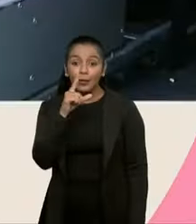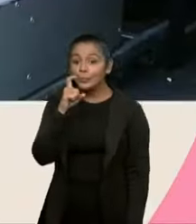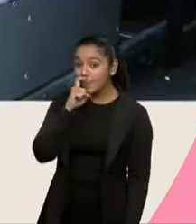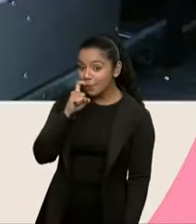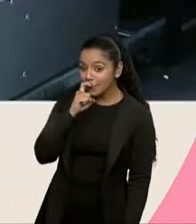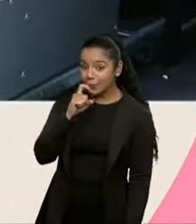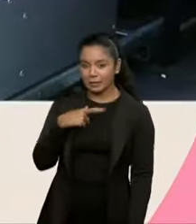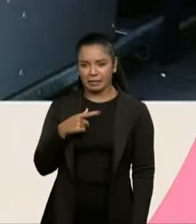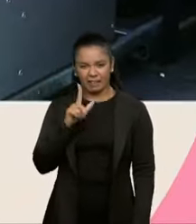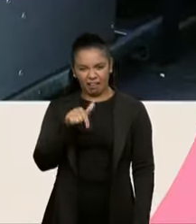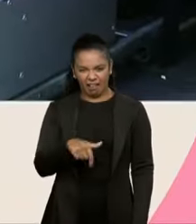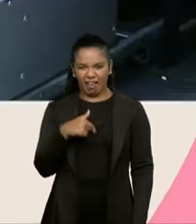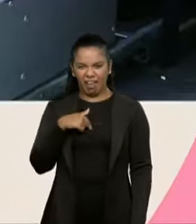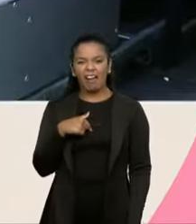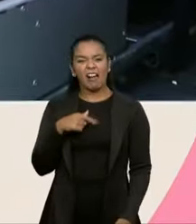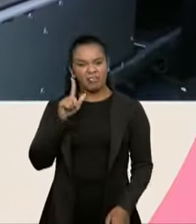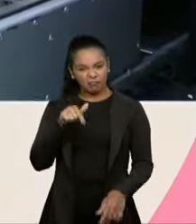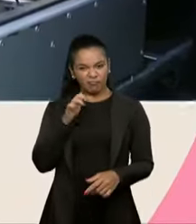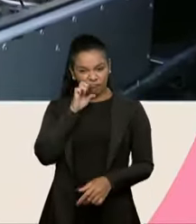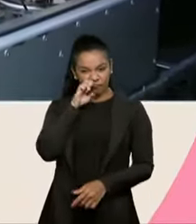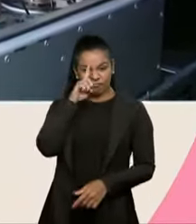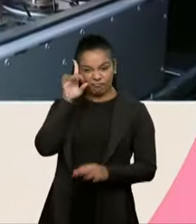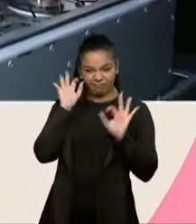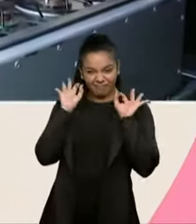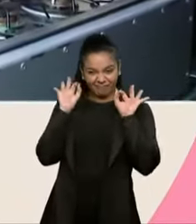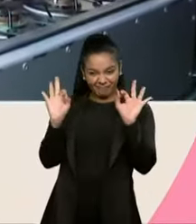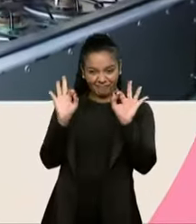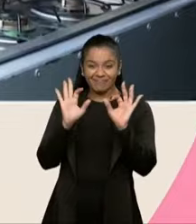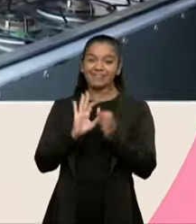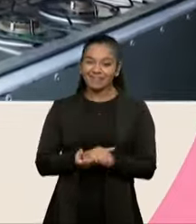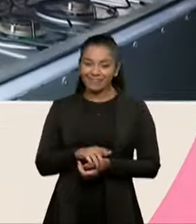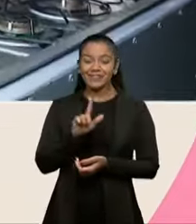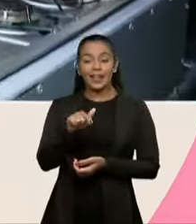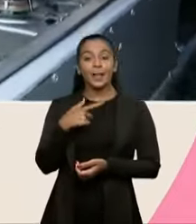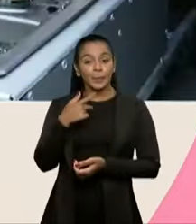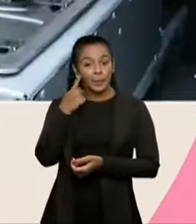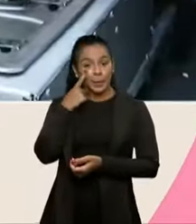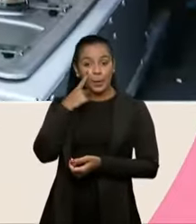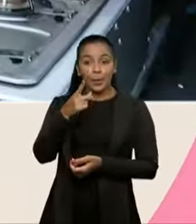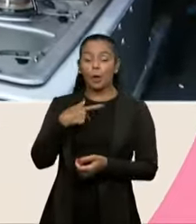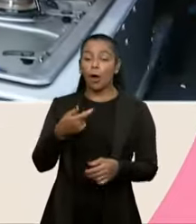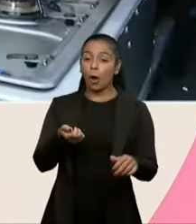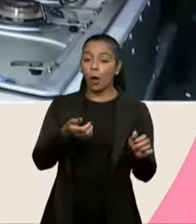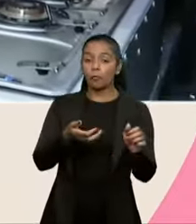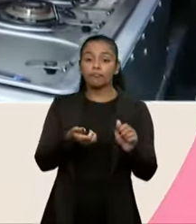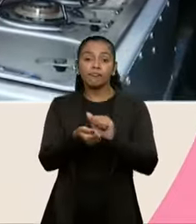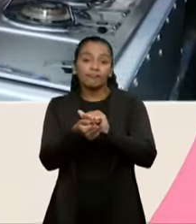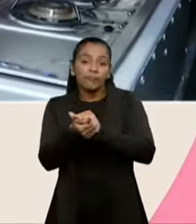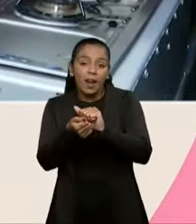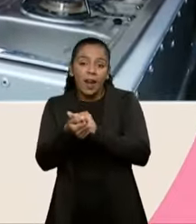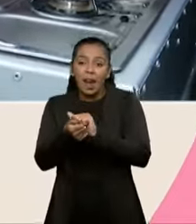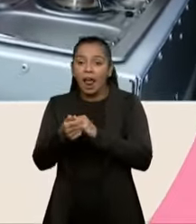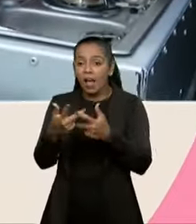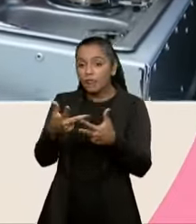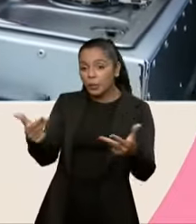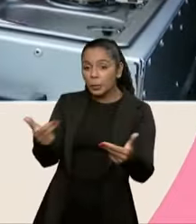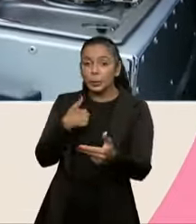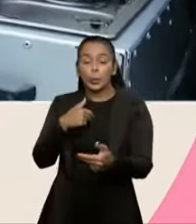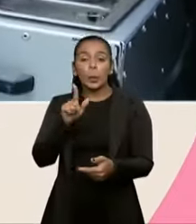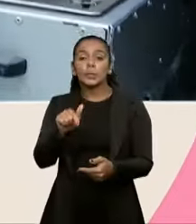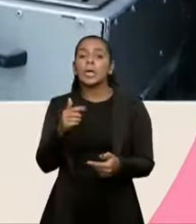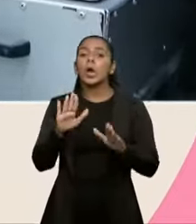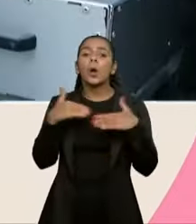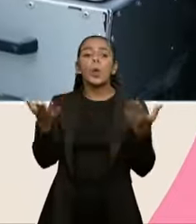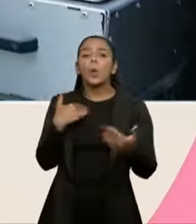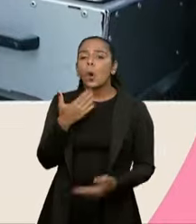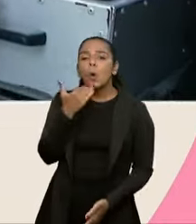Cissa, humilhação. É muito olha, chique. Entendeu? E cai água mesmo, tá vendo aí, Vital? Olha só, a galera aqui. Lava a louça, sem transtorno, duas bocas para ele cozinhar. Qual é o teu prato